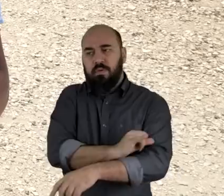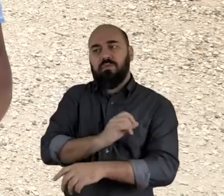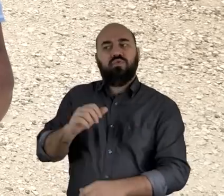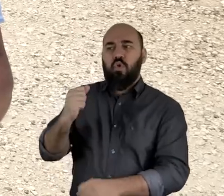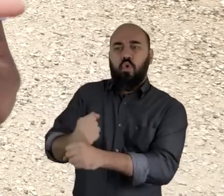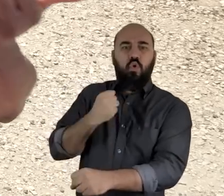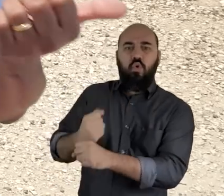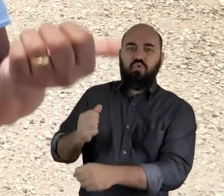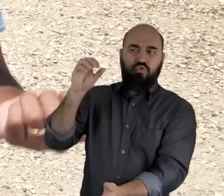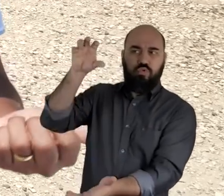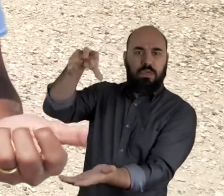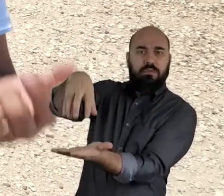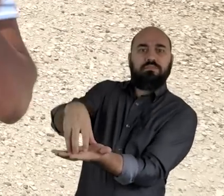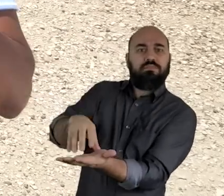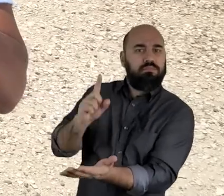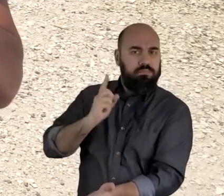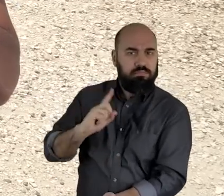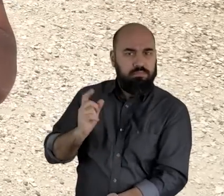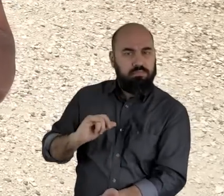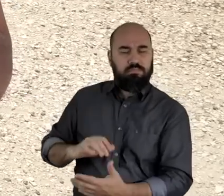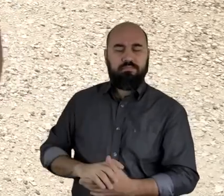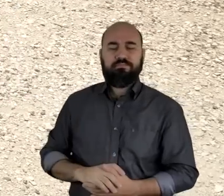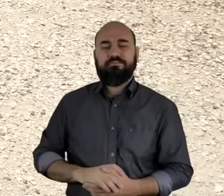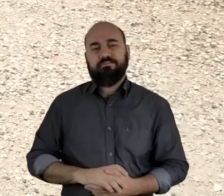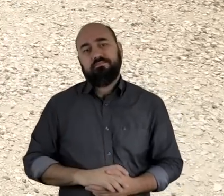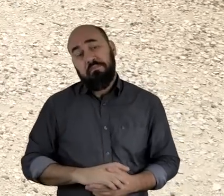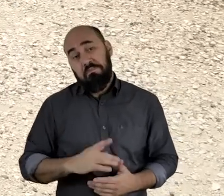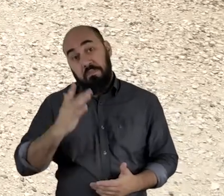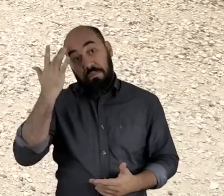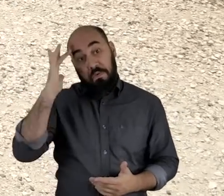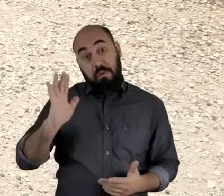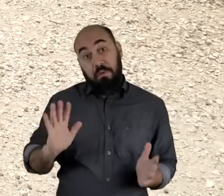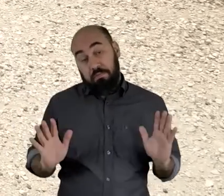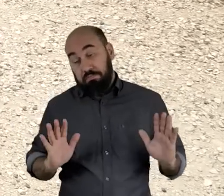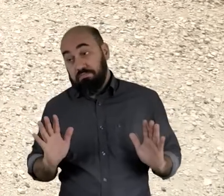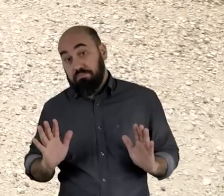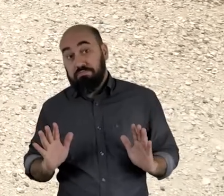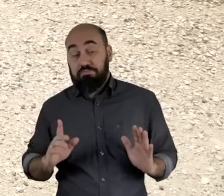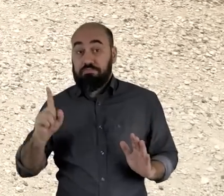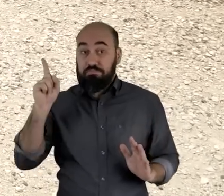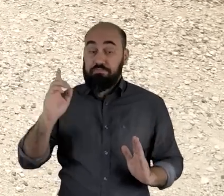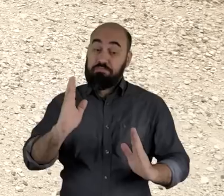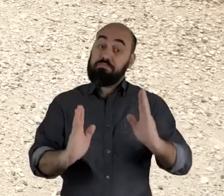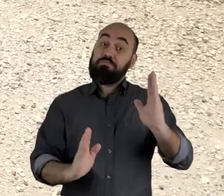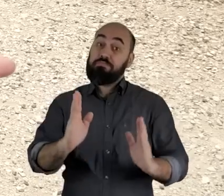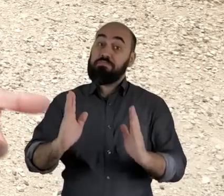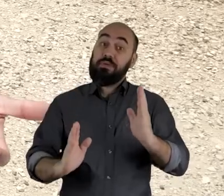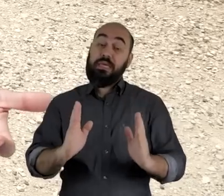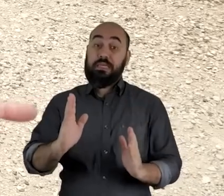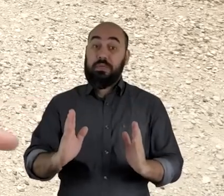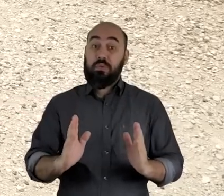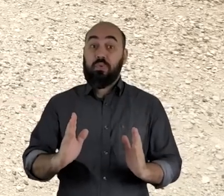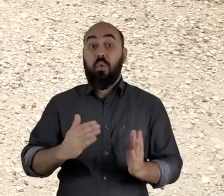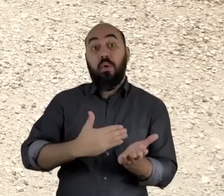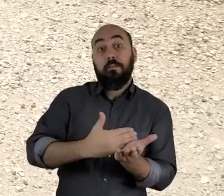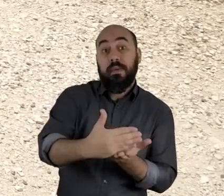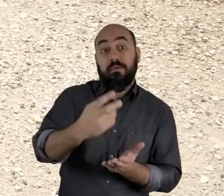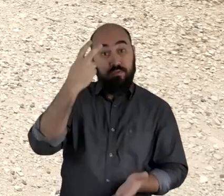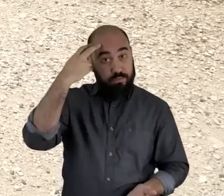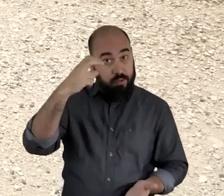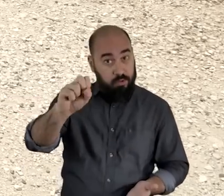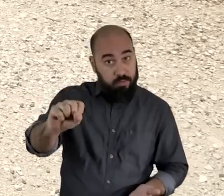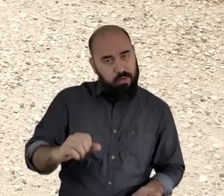poderia trazer um prejuízo para a nação. Talvez isso aqui faça parte, então, do primeiro momento do reinado de Salomão, porque nós sabemos